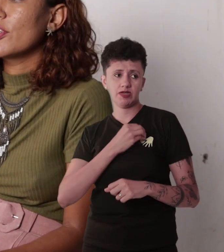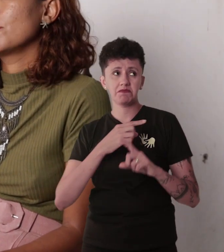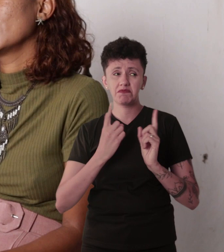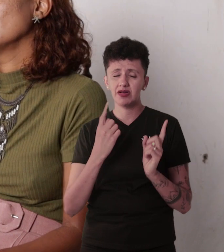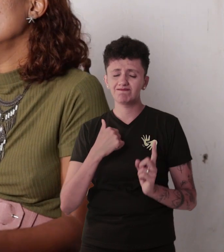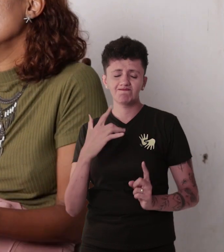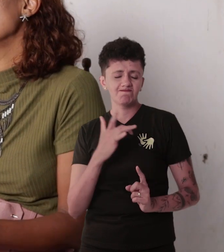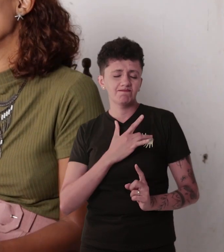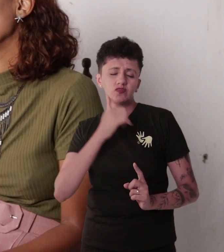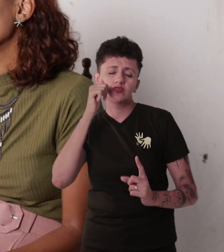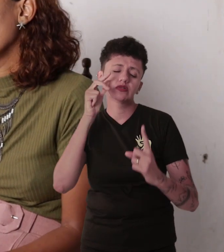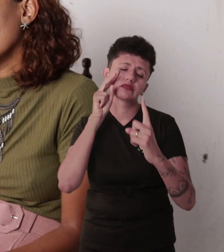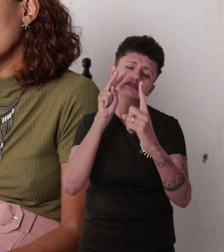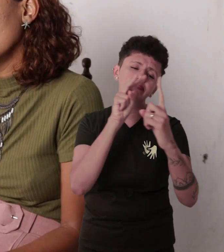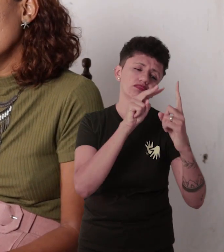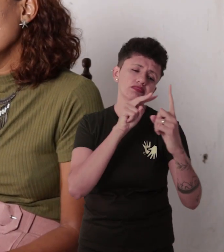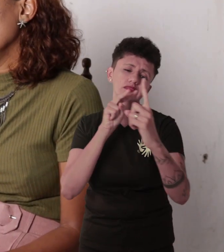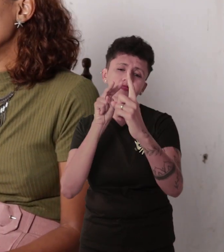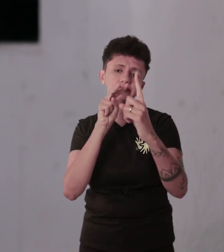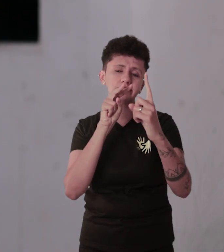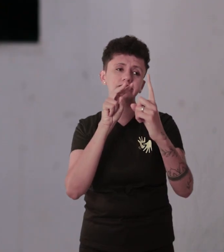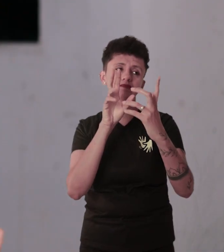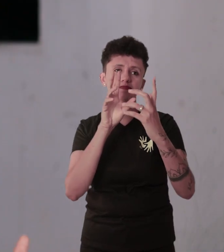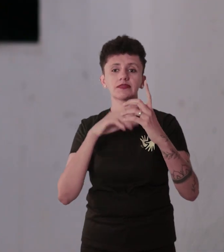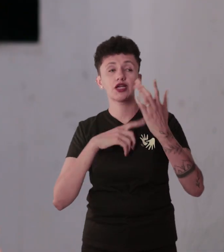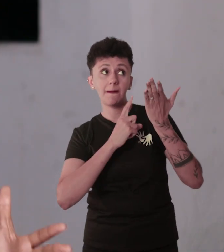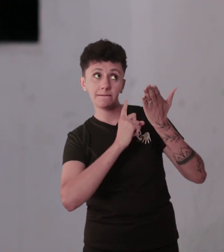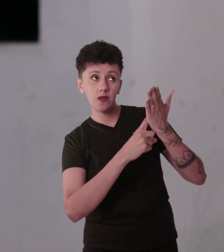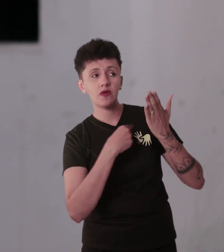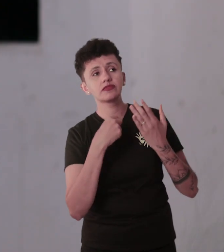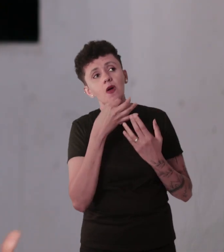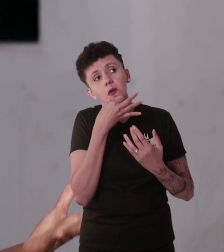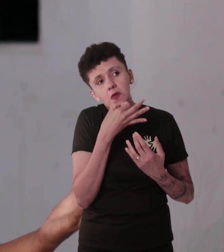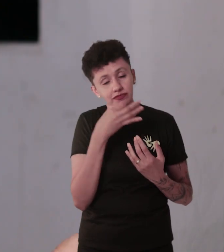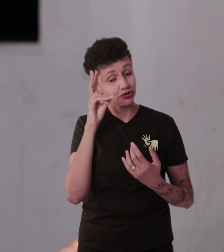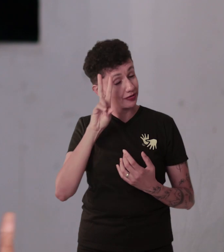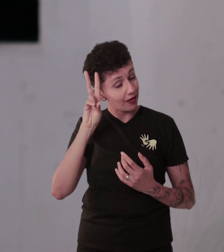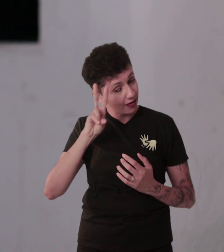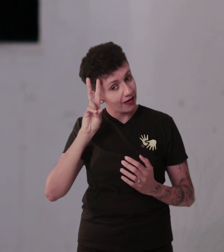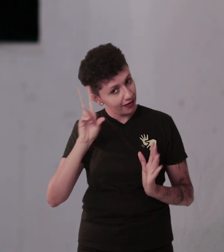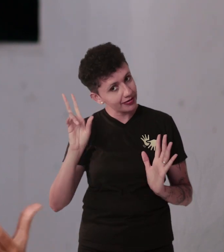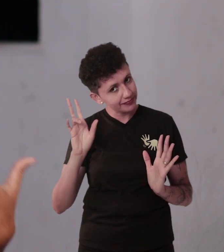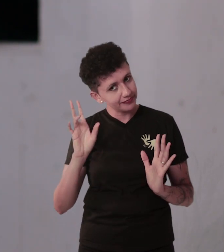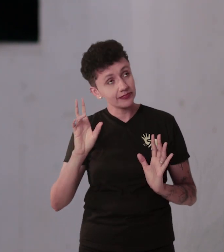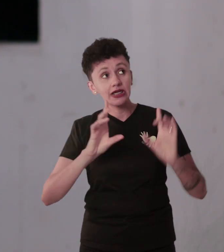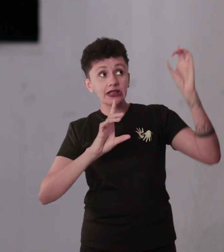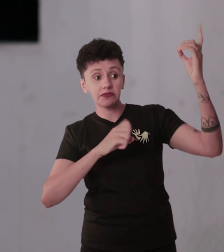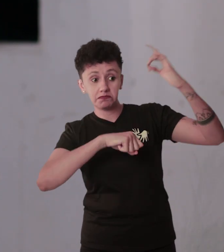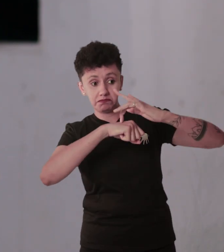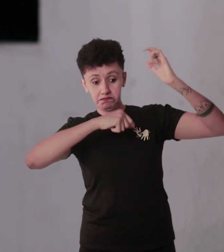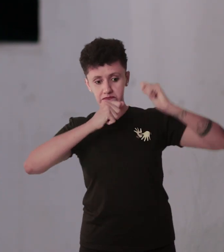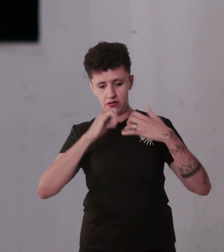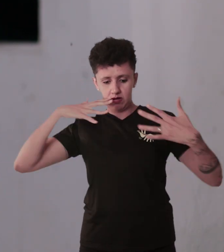muito apaixonado por ela, eu queria continuar vendo ela. Então ele fez um acordo, propôs, né, na história que Deus o